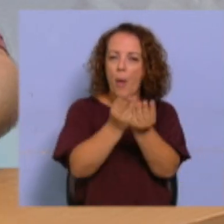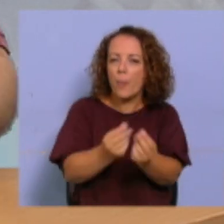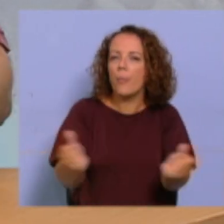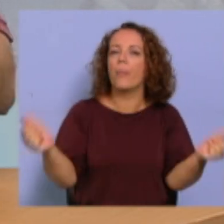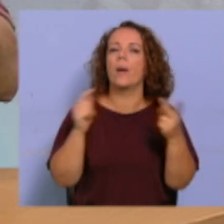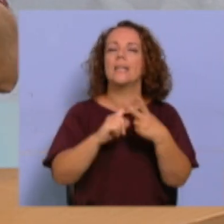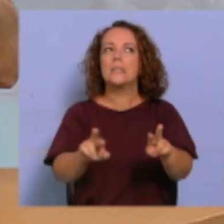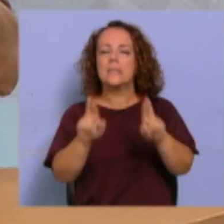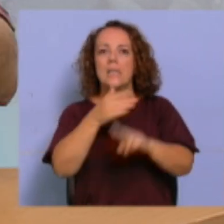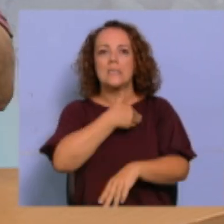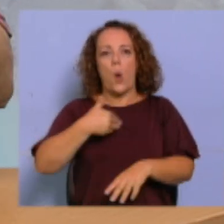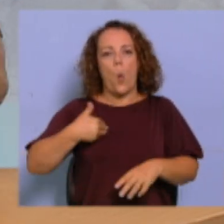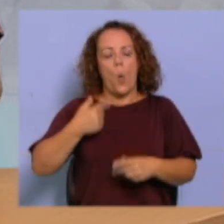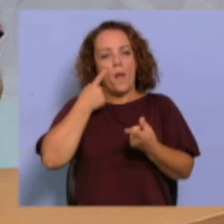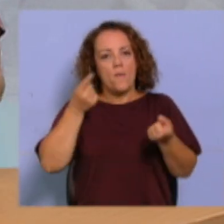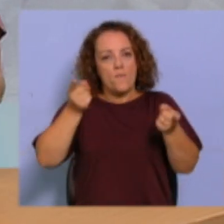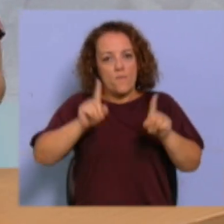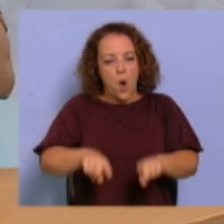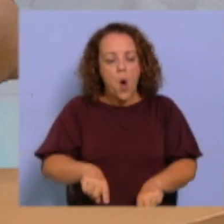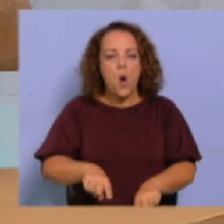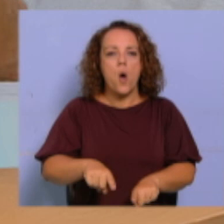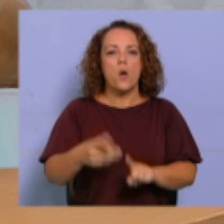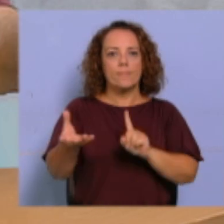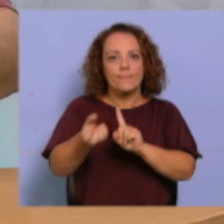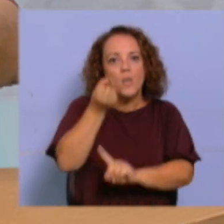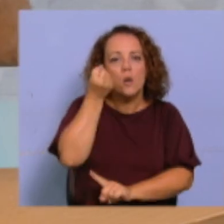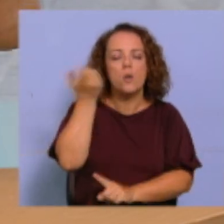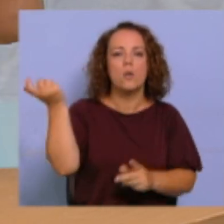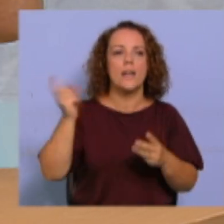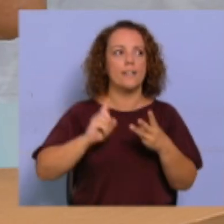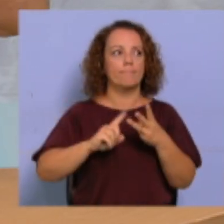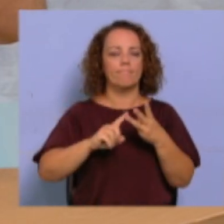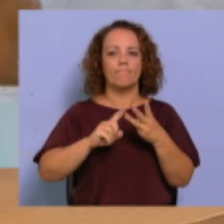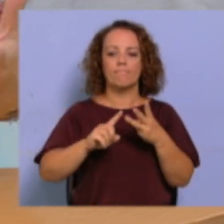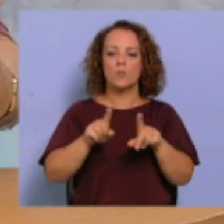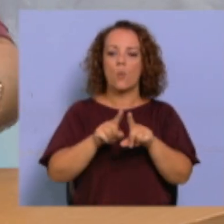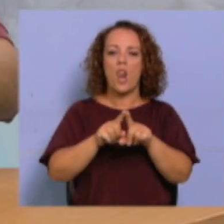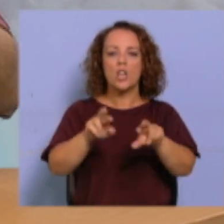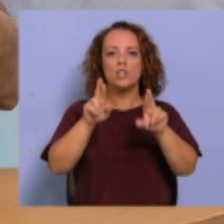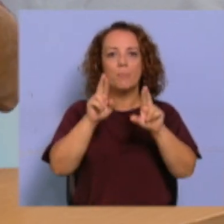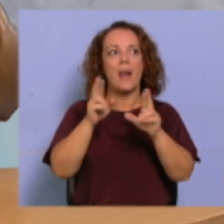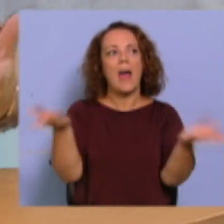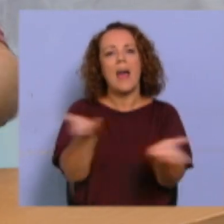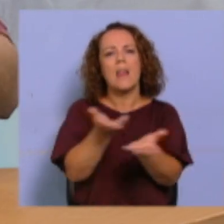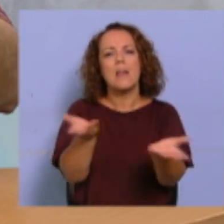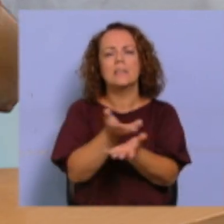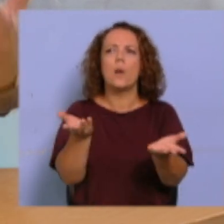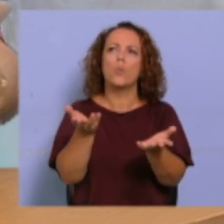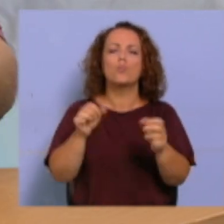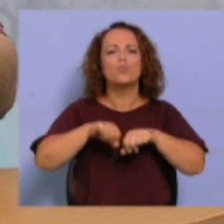ter saúde, a esperança de que voltemos a ter relações sociais